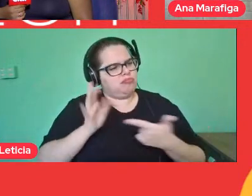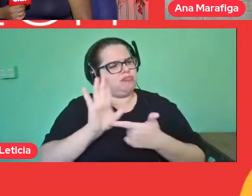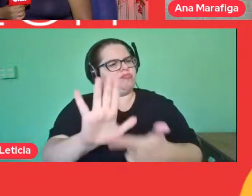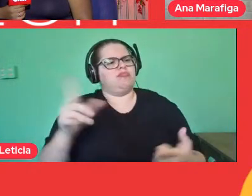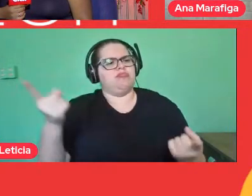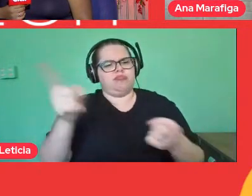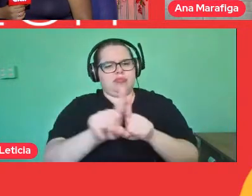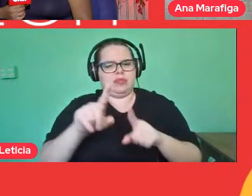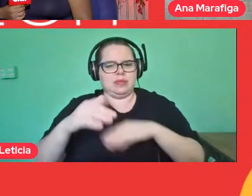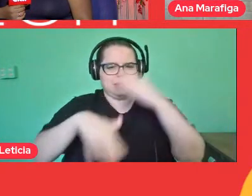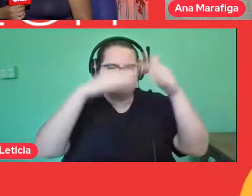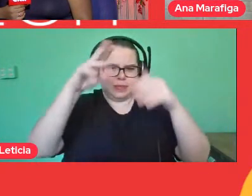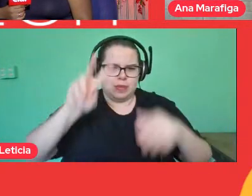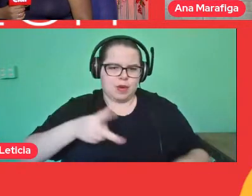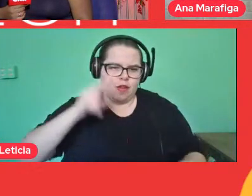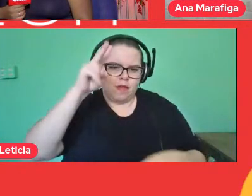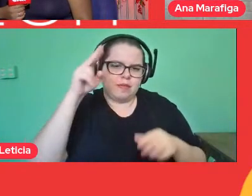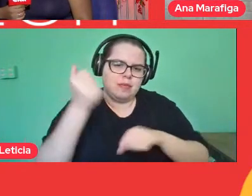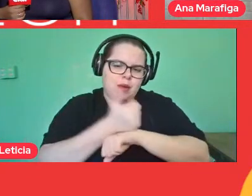crescimento profissional também.